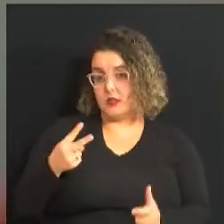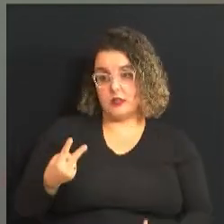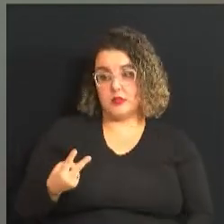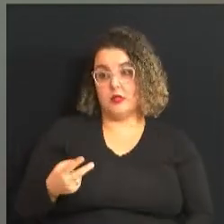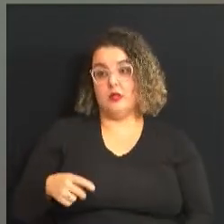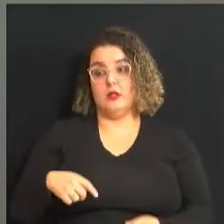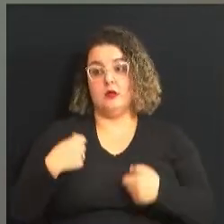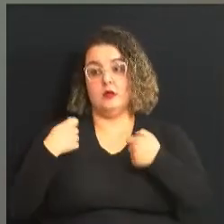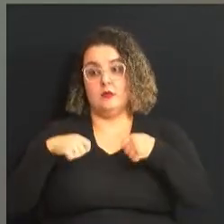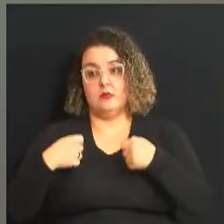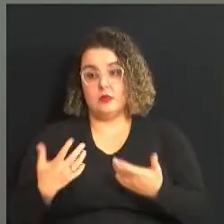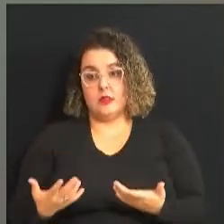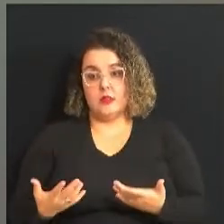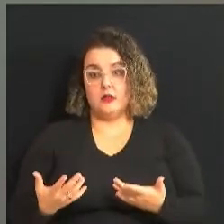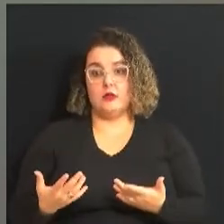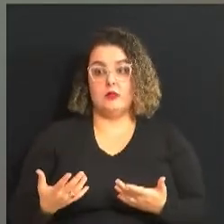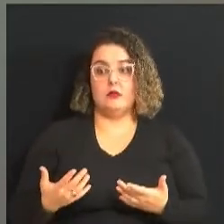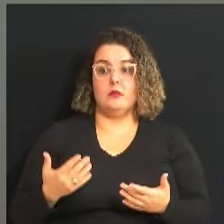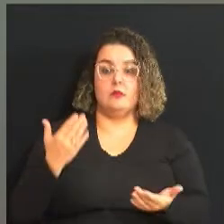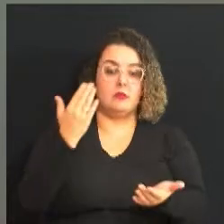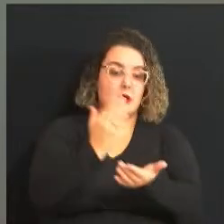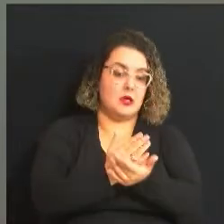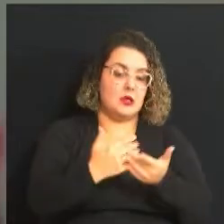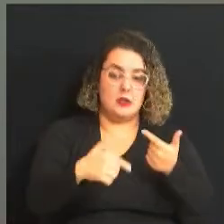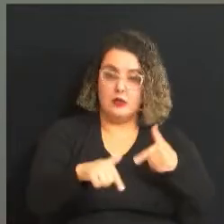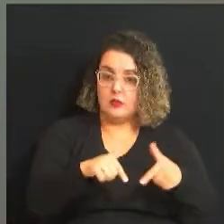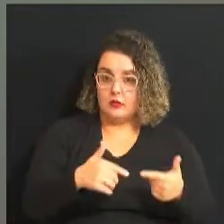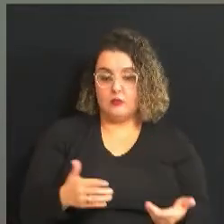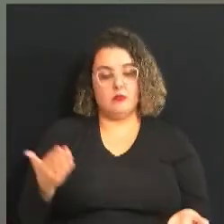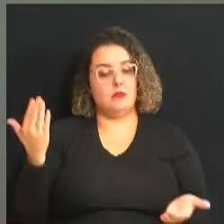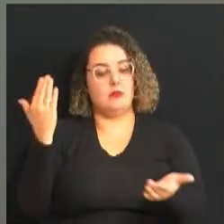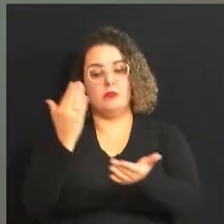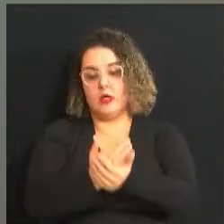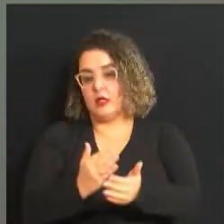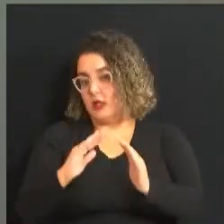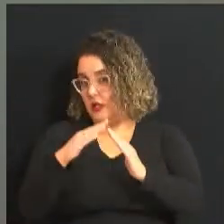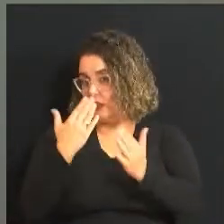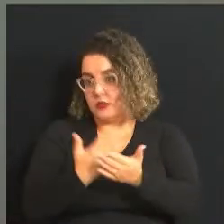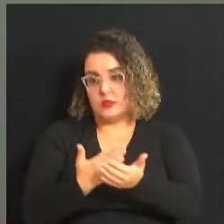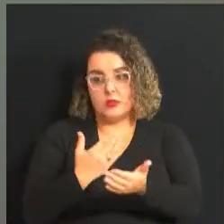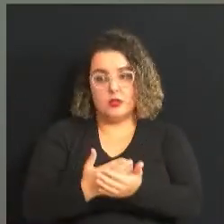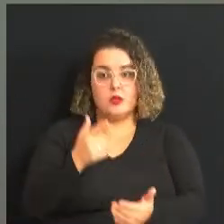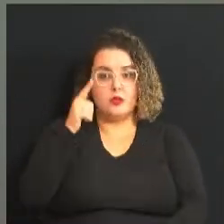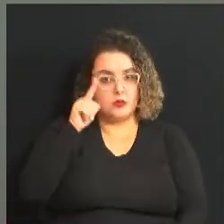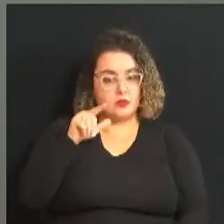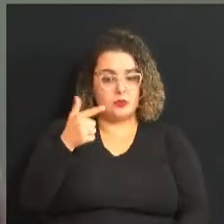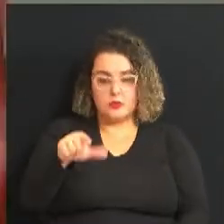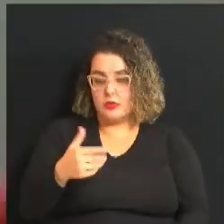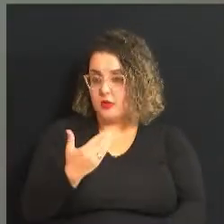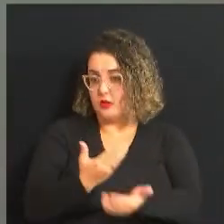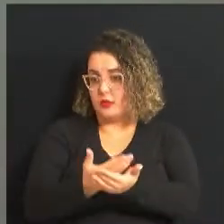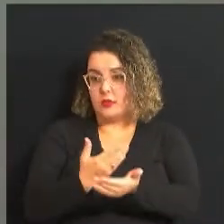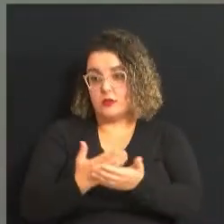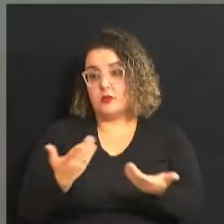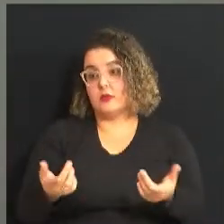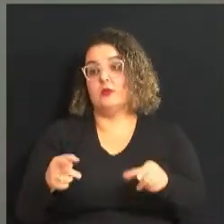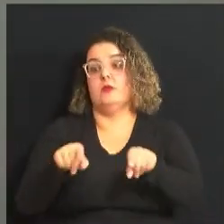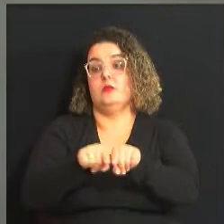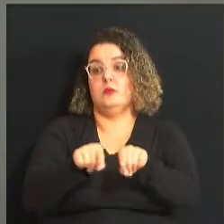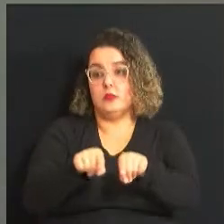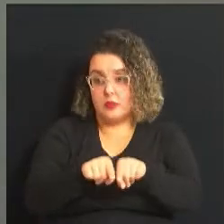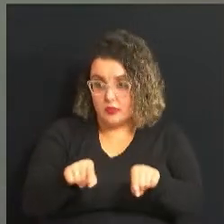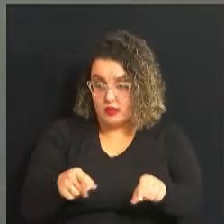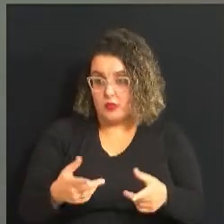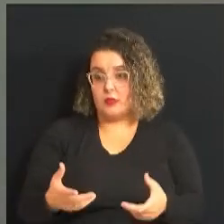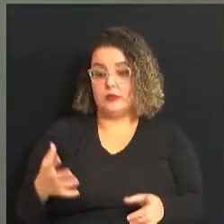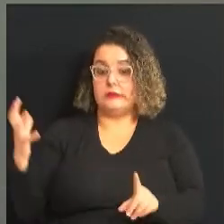precisa sair do trabalho, ela precisa sair da escola, não consegue continuar os estudos. Além disso, tem uma pressão muito